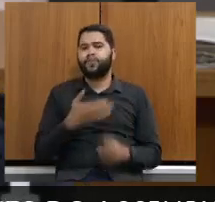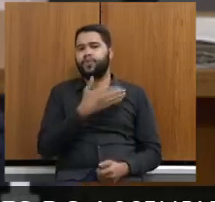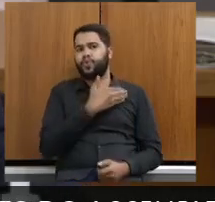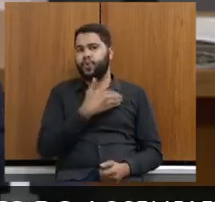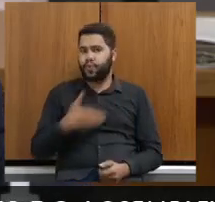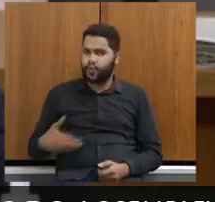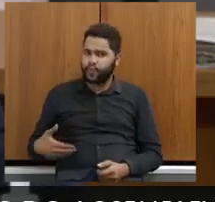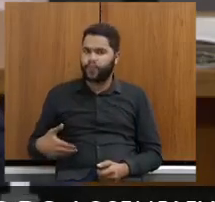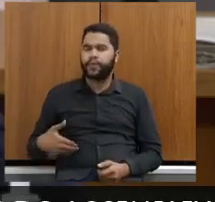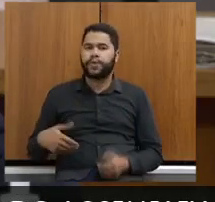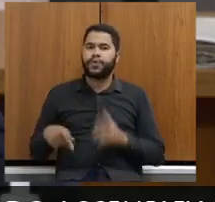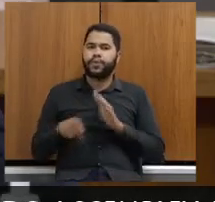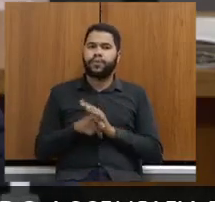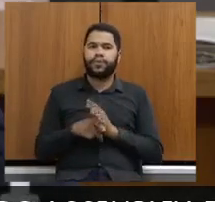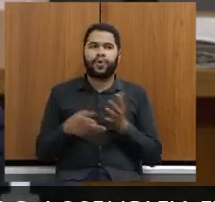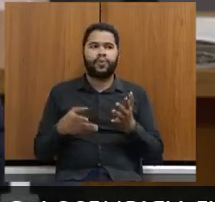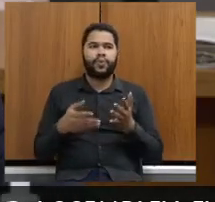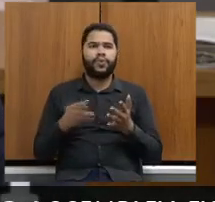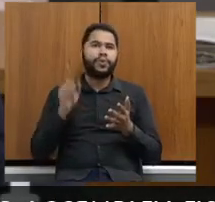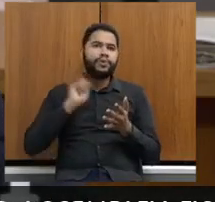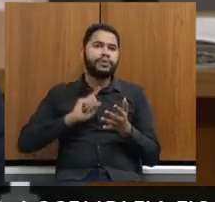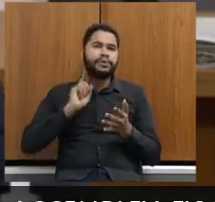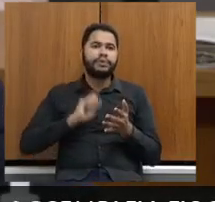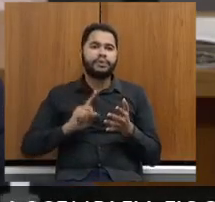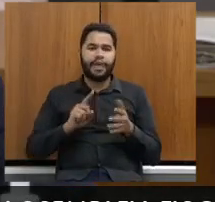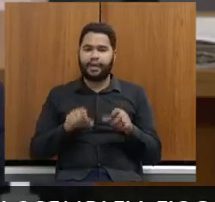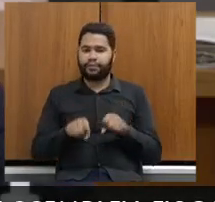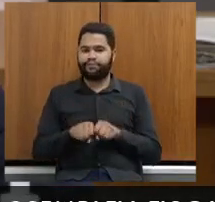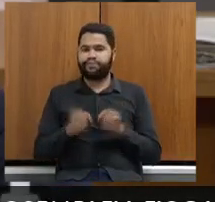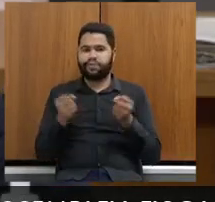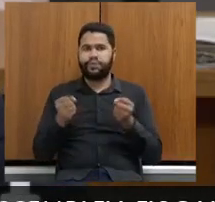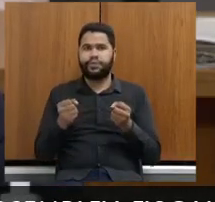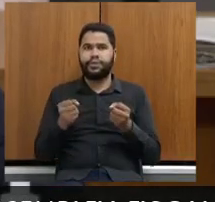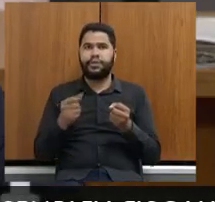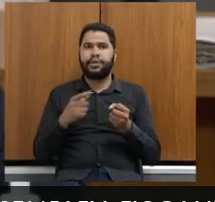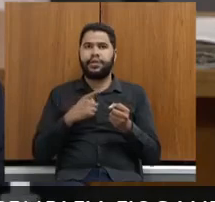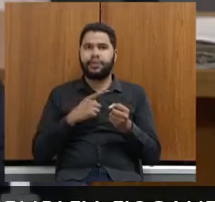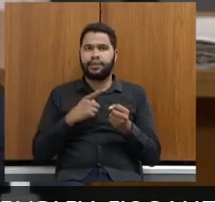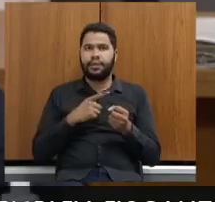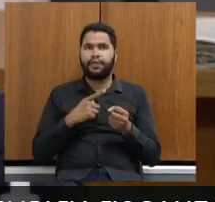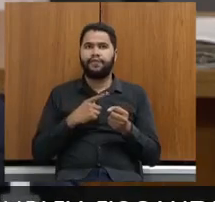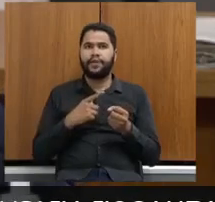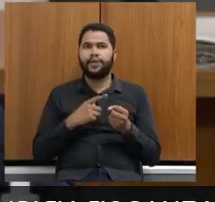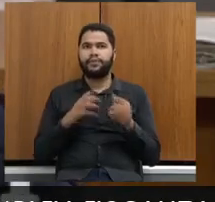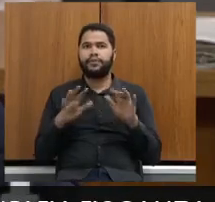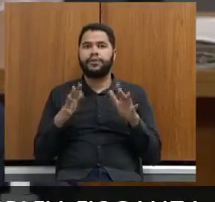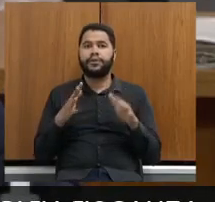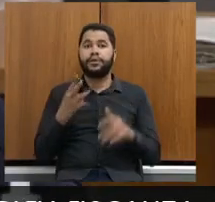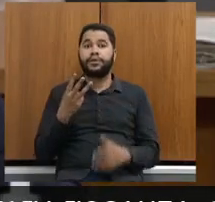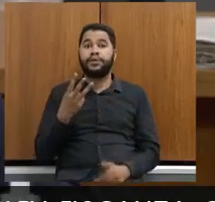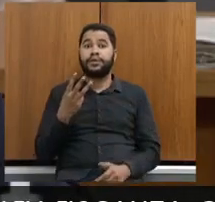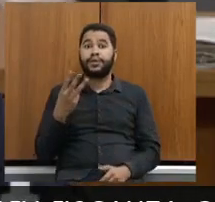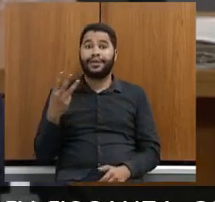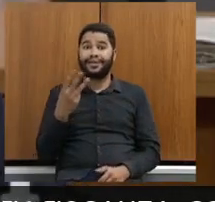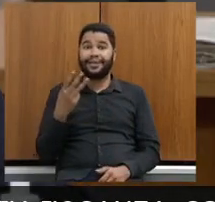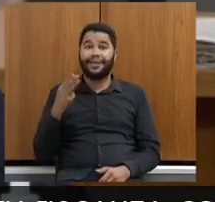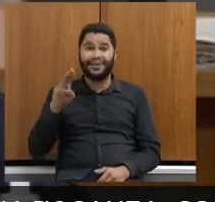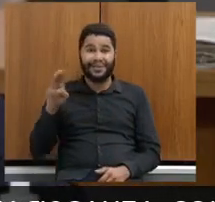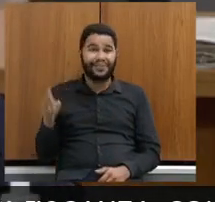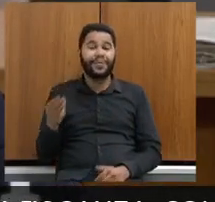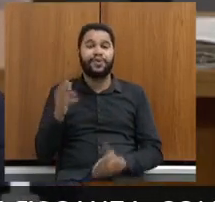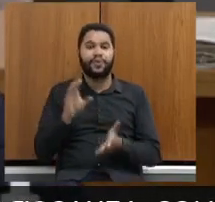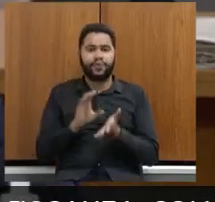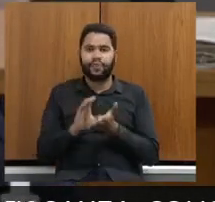governo que pegou um estado falido pegou um estado quebrado a gente teve ainda aproximadamente 33 milhões de